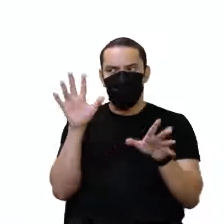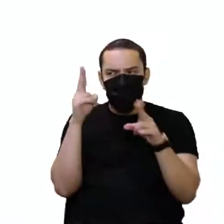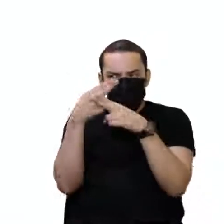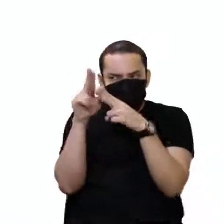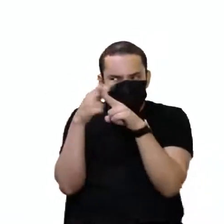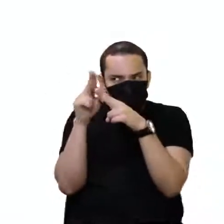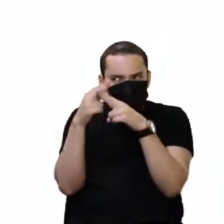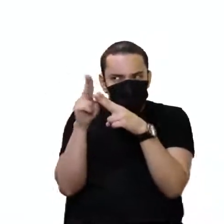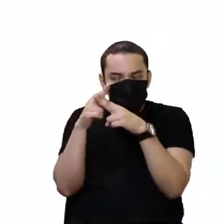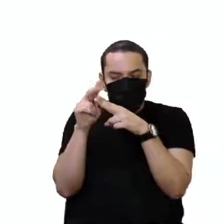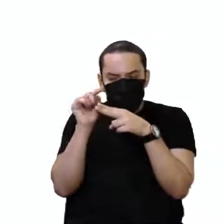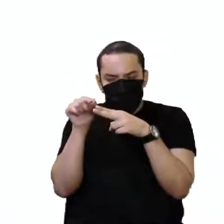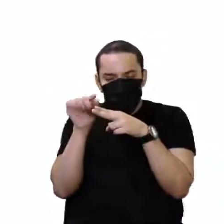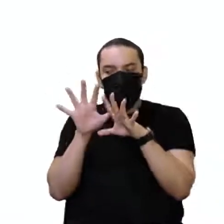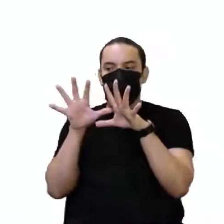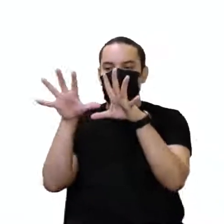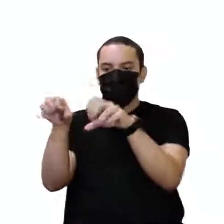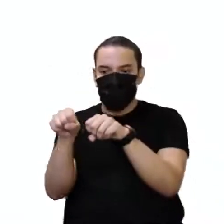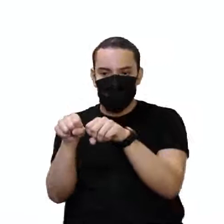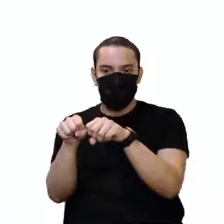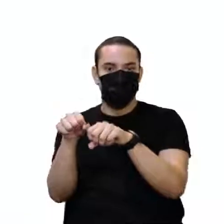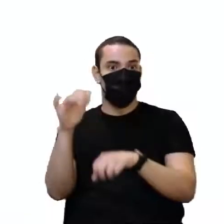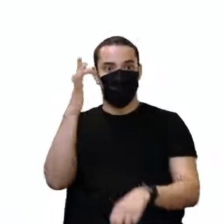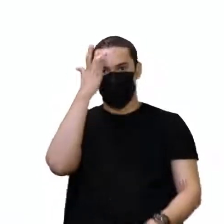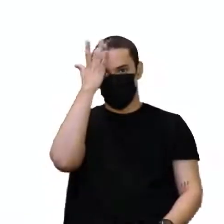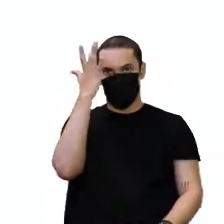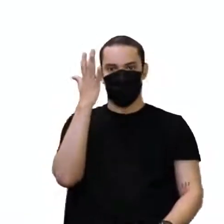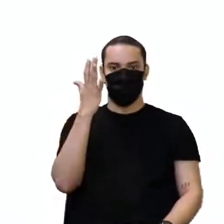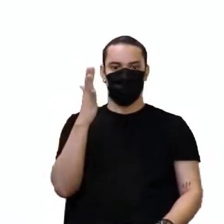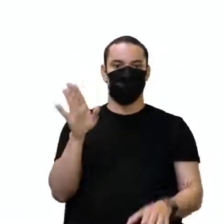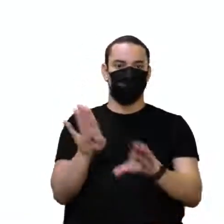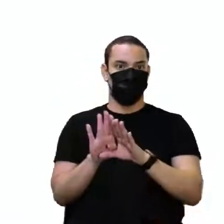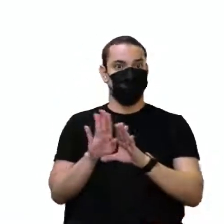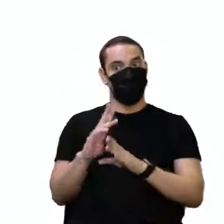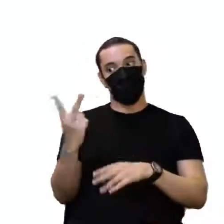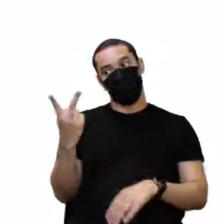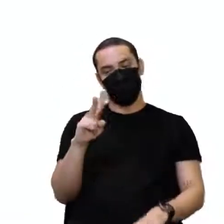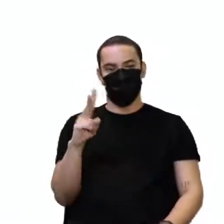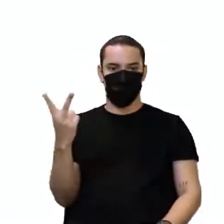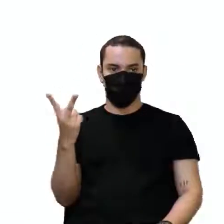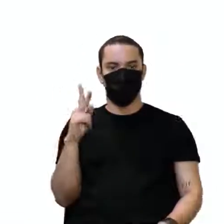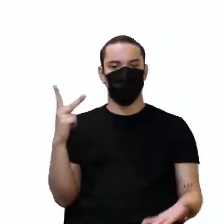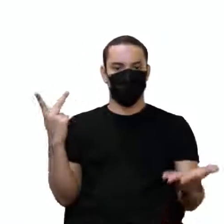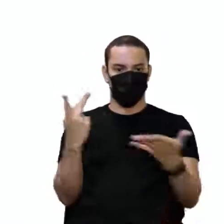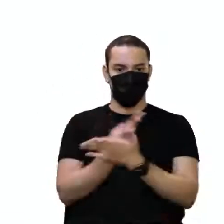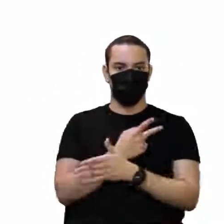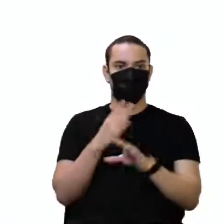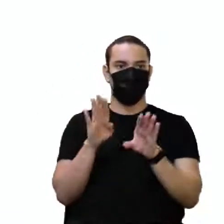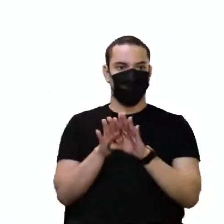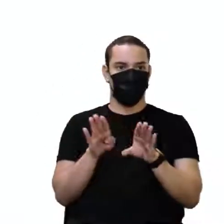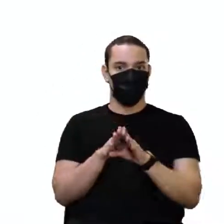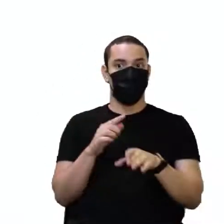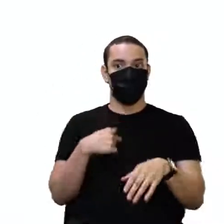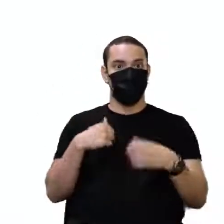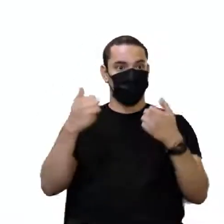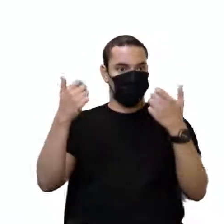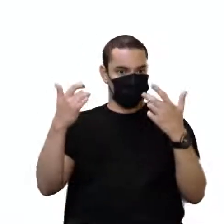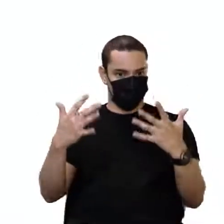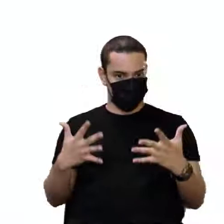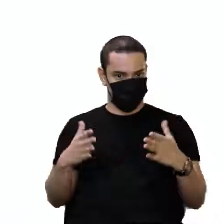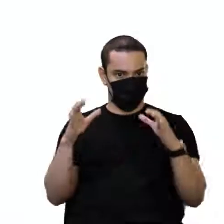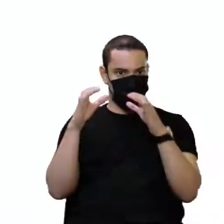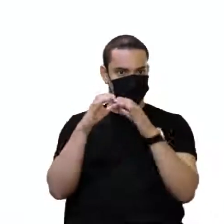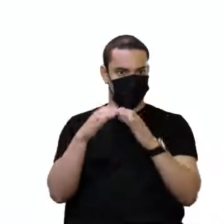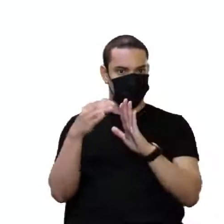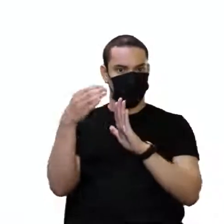que pode se esconder mais facilmente do seu predador. É o que acontece ali com... Aqui a gente vai falar aqui desse espécime,